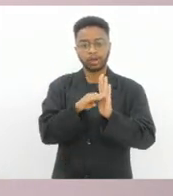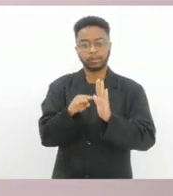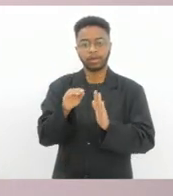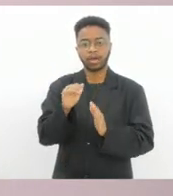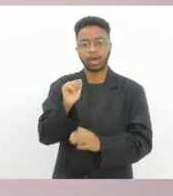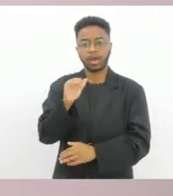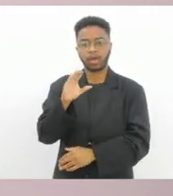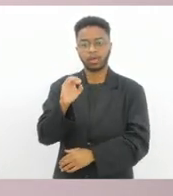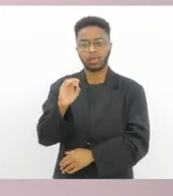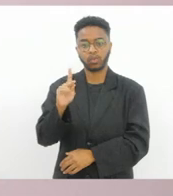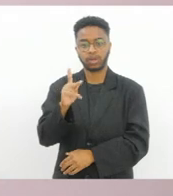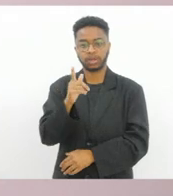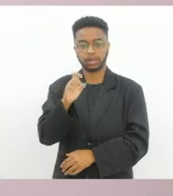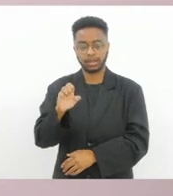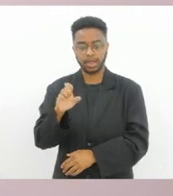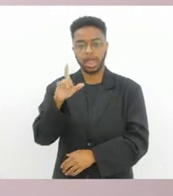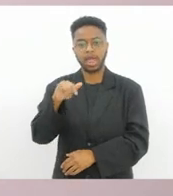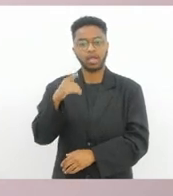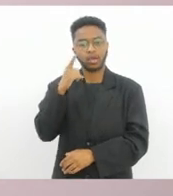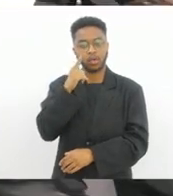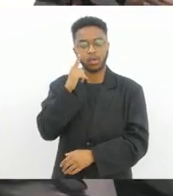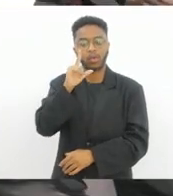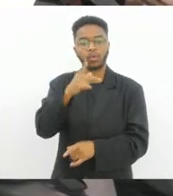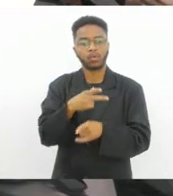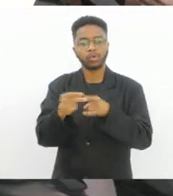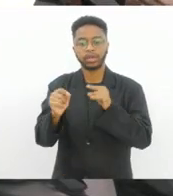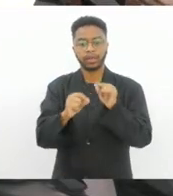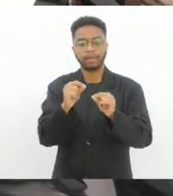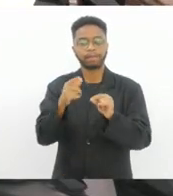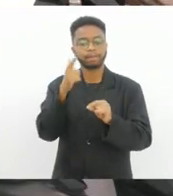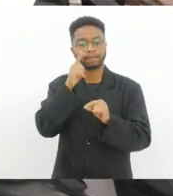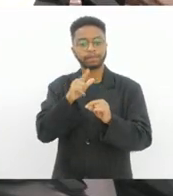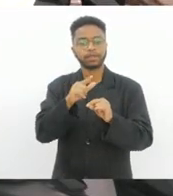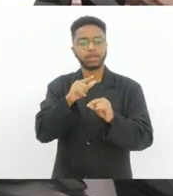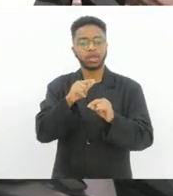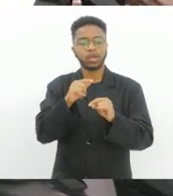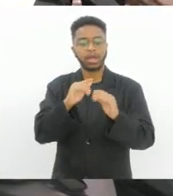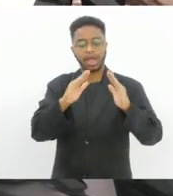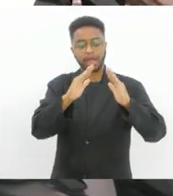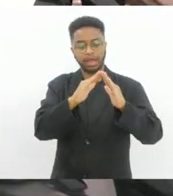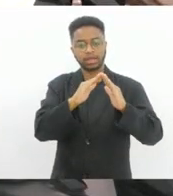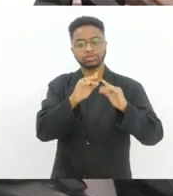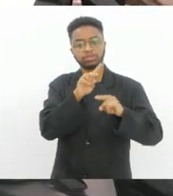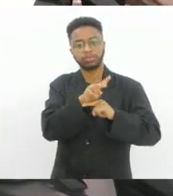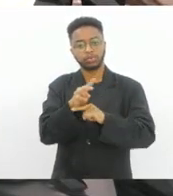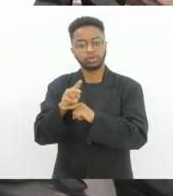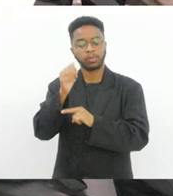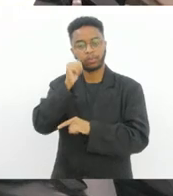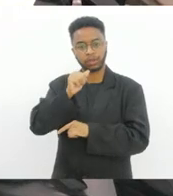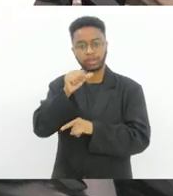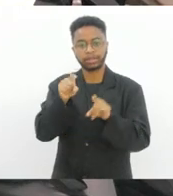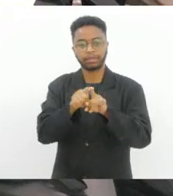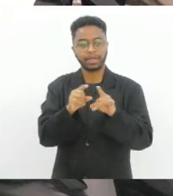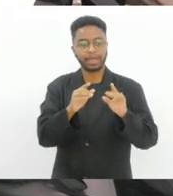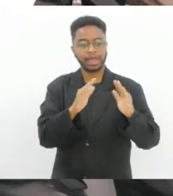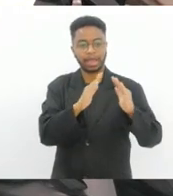uma recente conquista no sentido da política do abrigamento do Estado. Além dos abrigos sigilosos que eu menciono, a